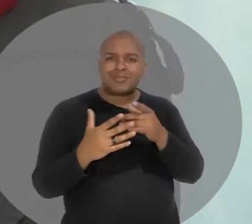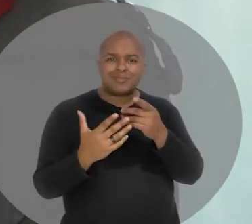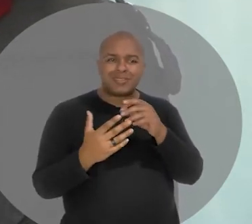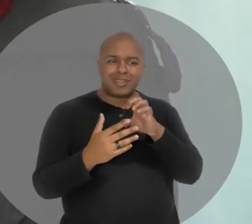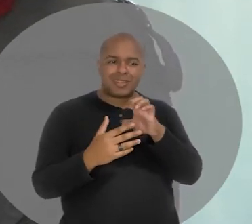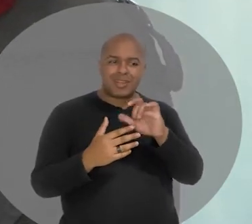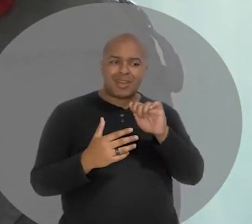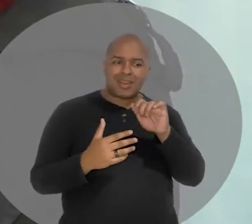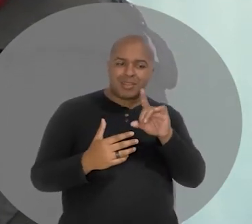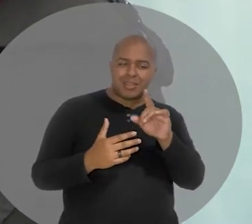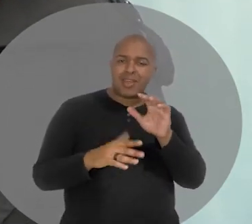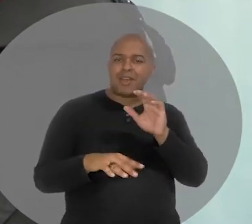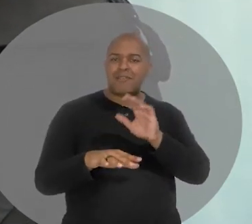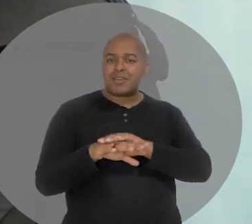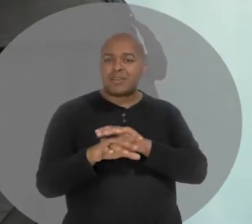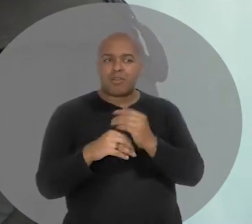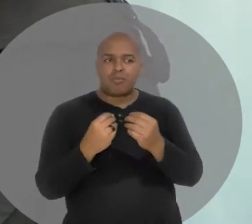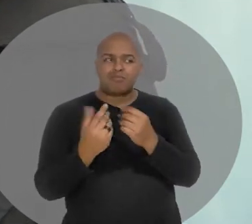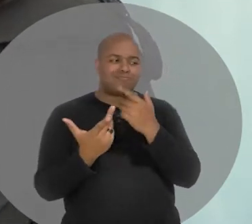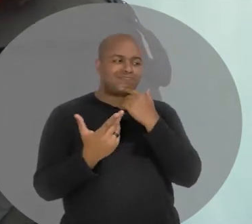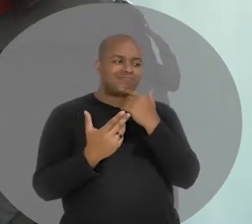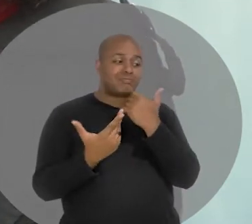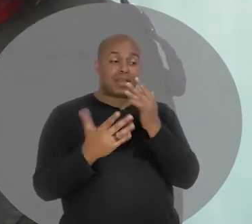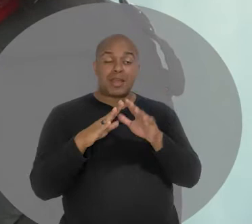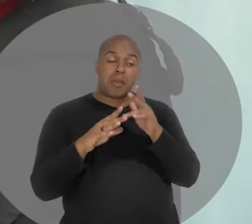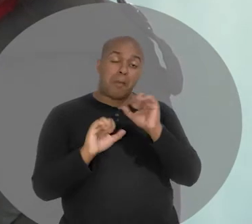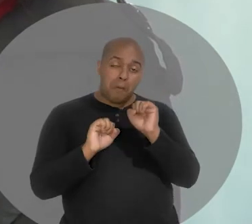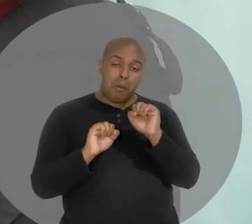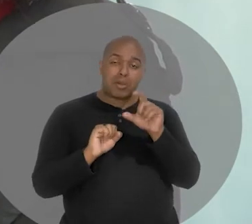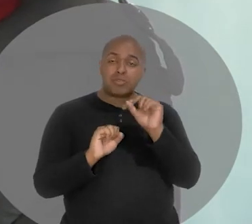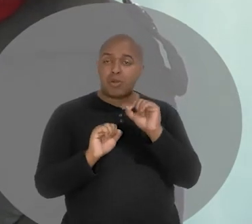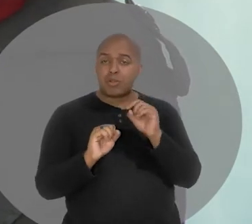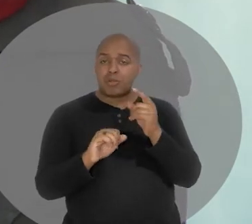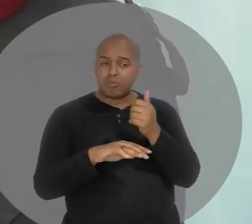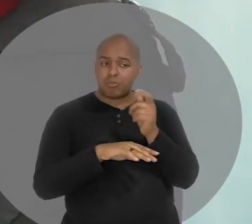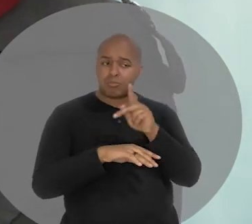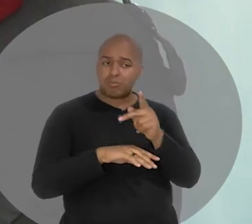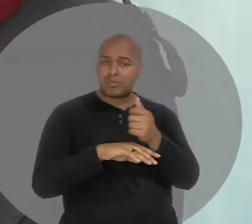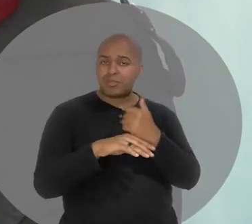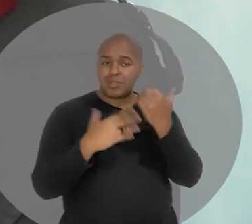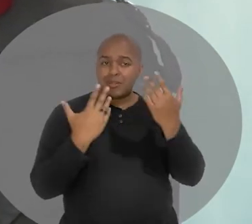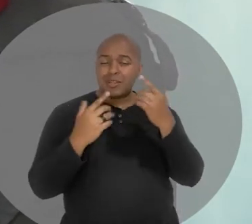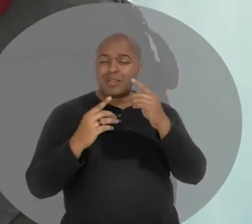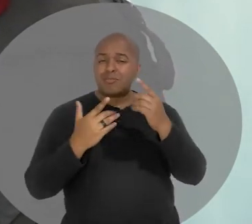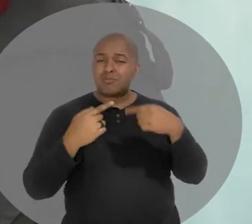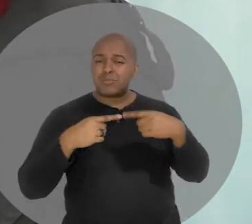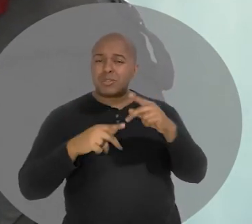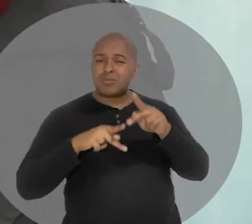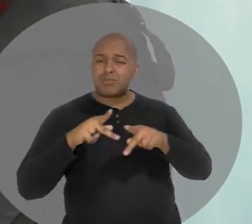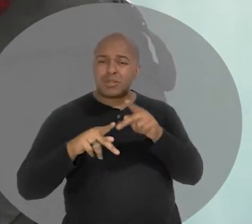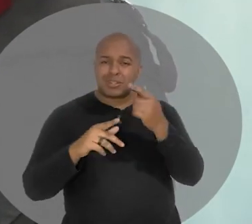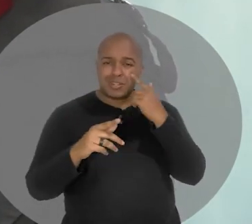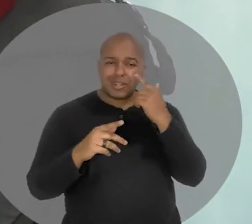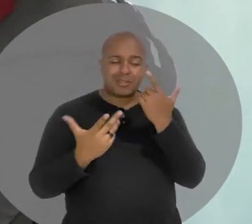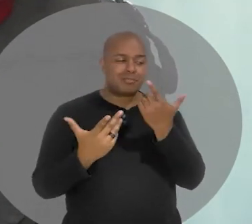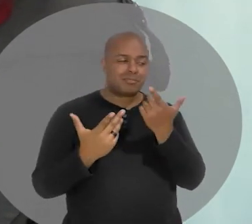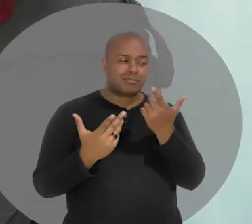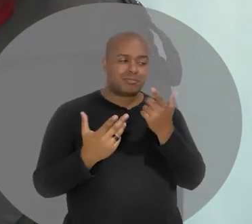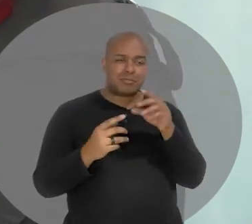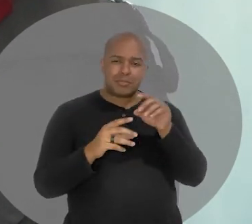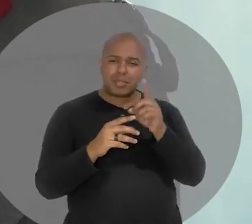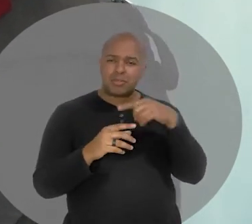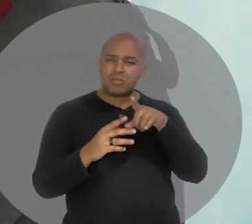ela é feita como uma optativa para o profissional de psicologia, mas na política pública a gente vai estar, né,